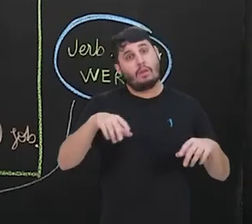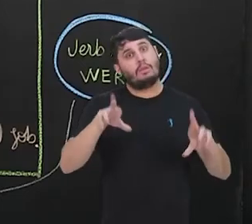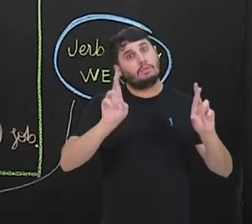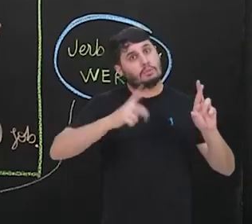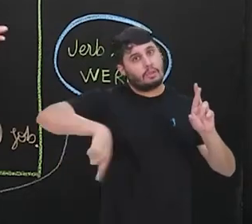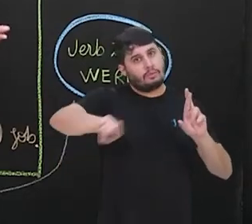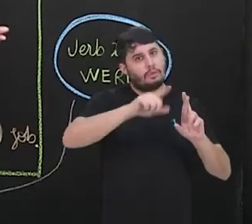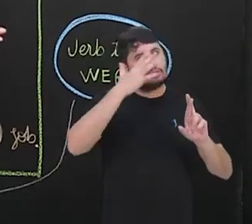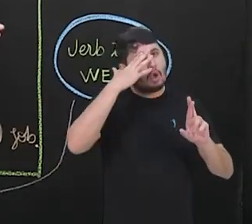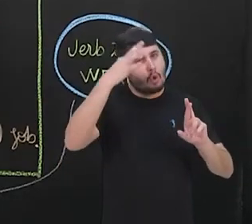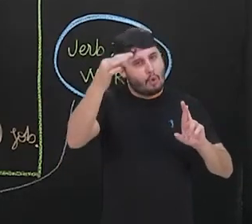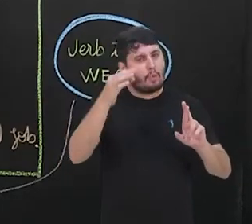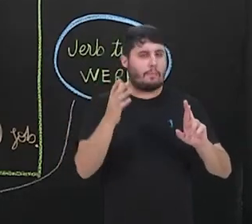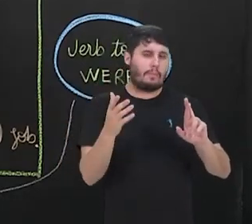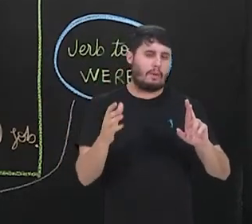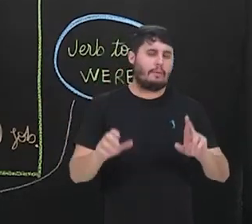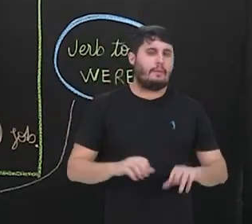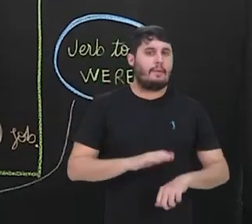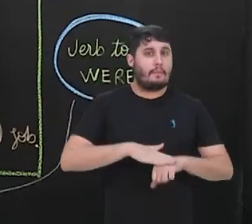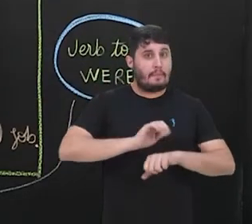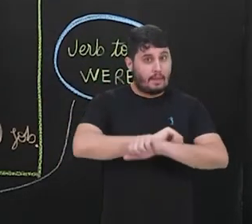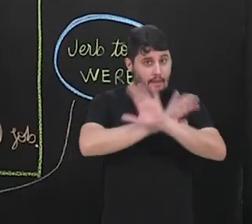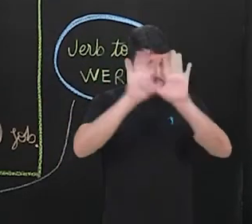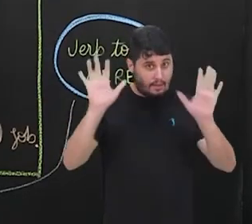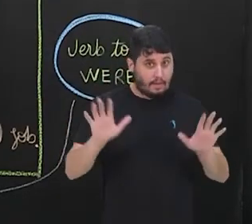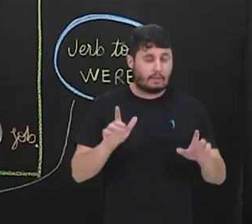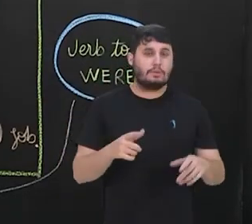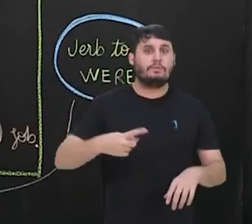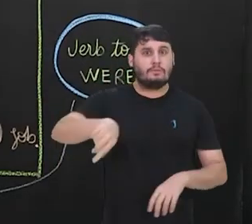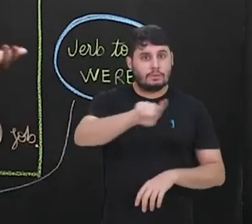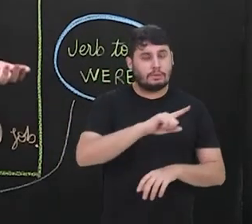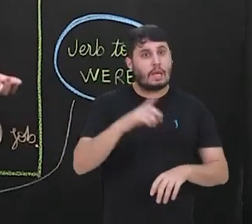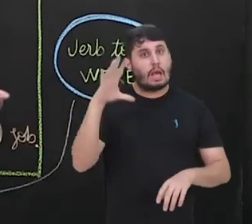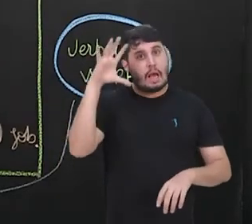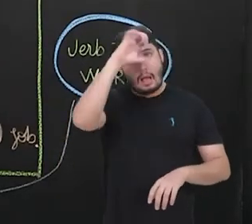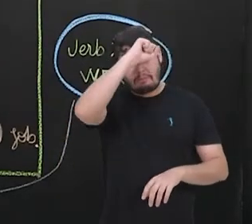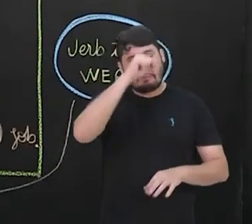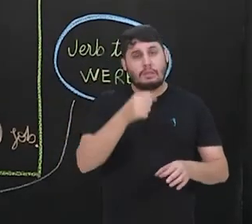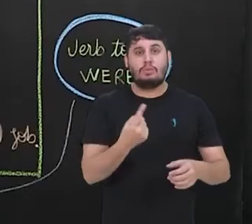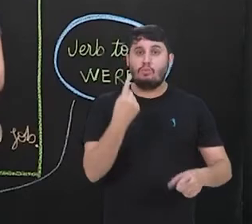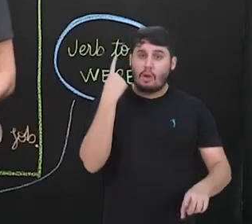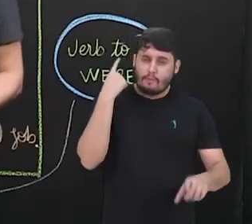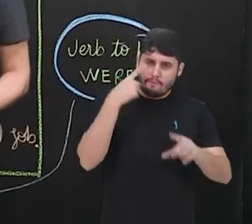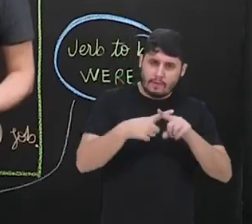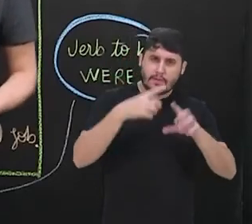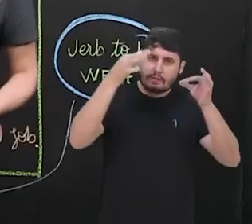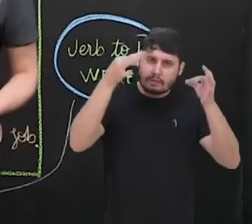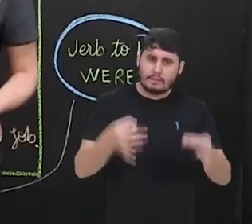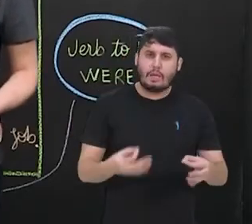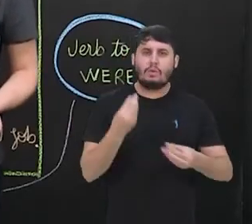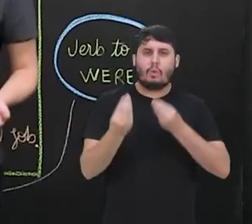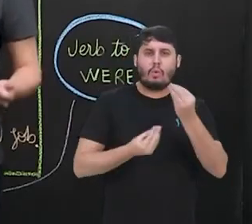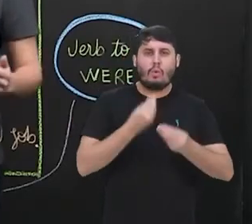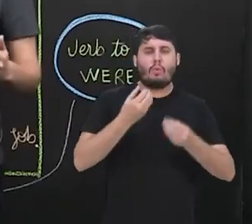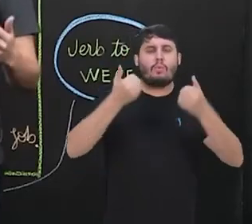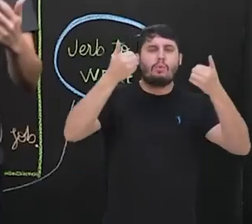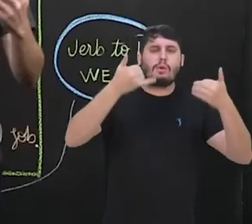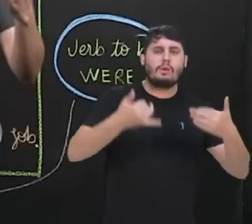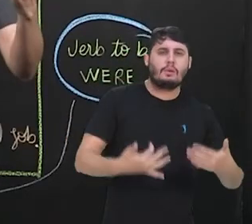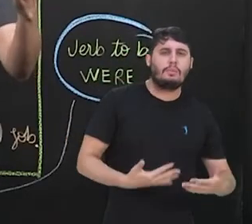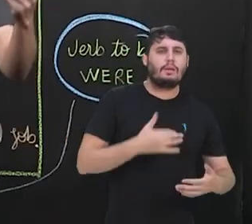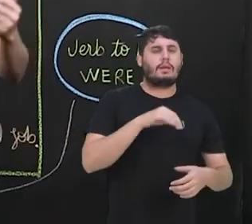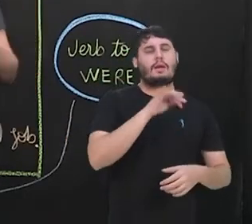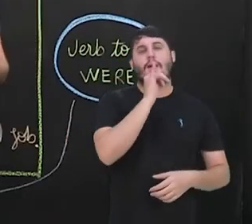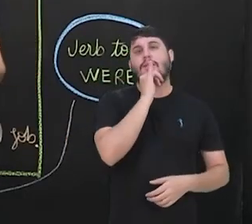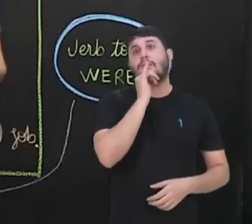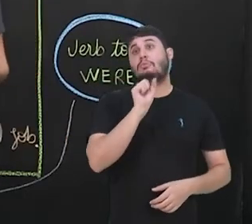e aprendam, de uma vez por todas, como expressar as if clauses, que são o se